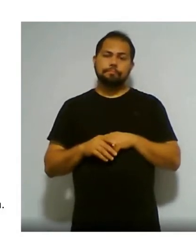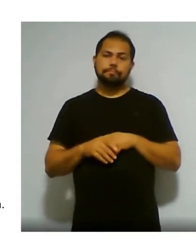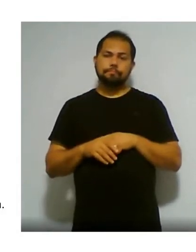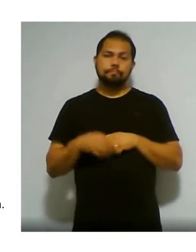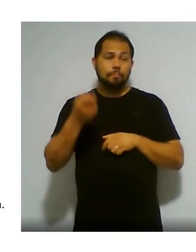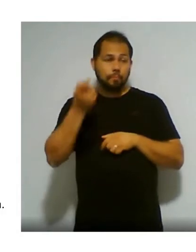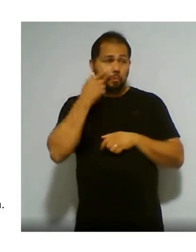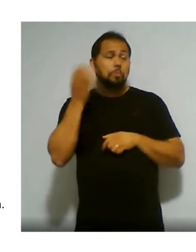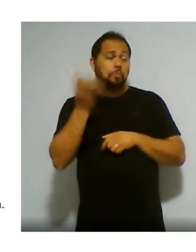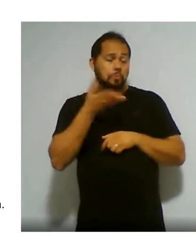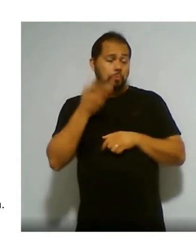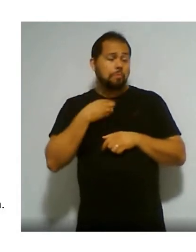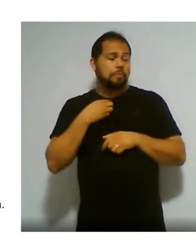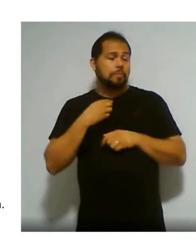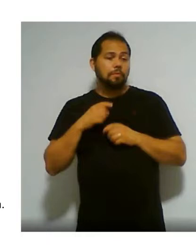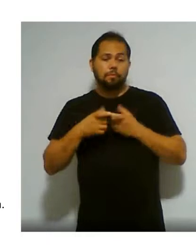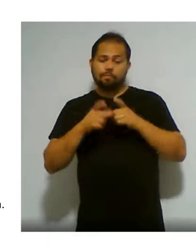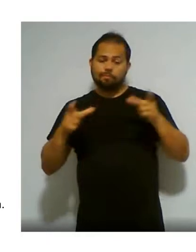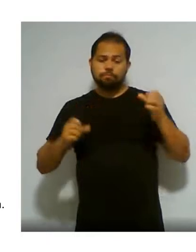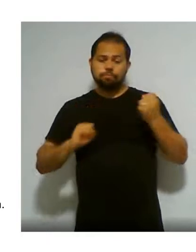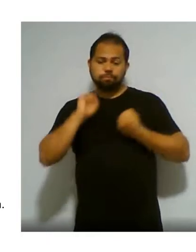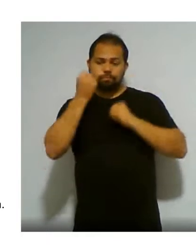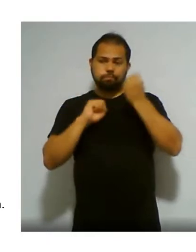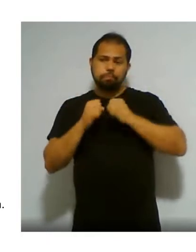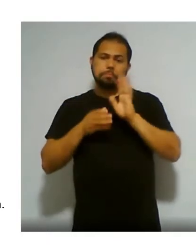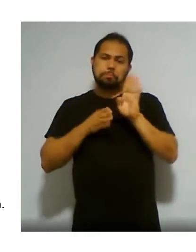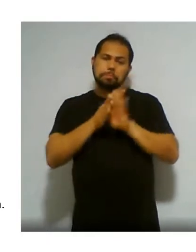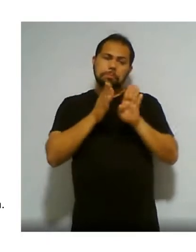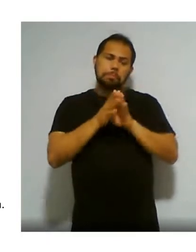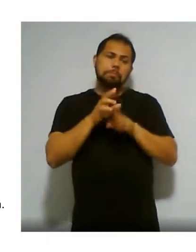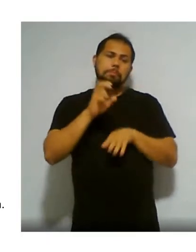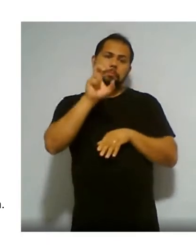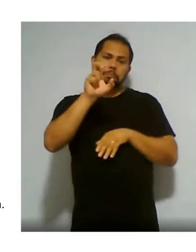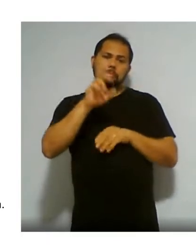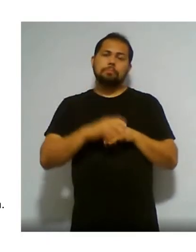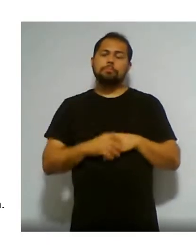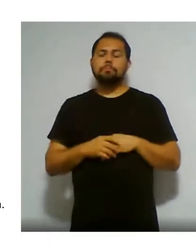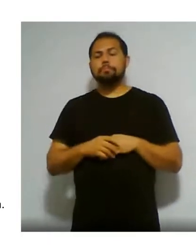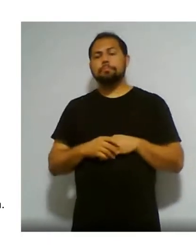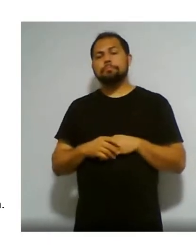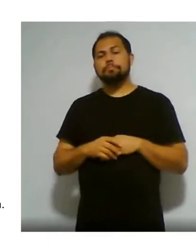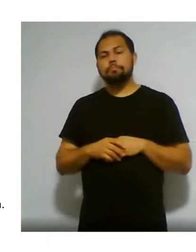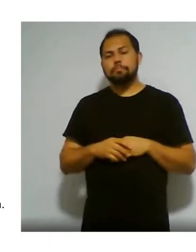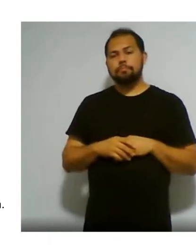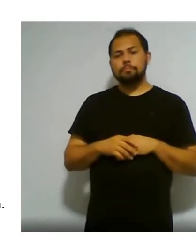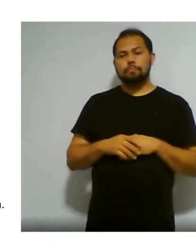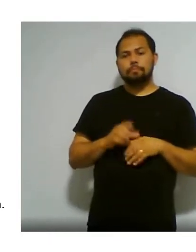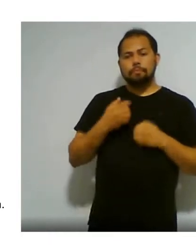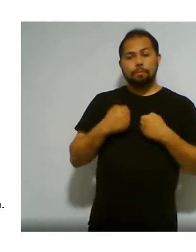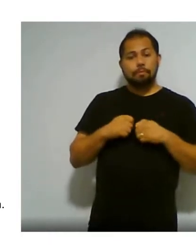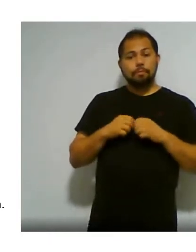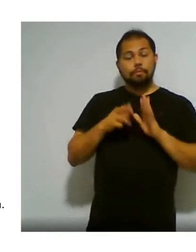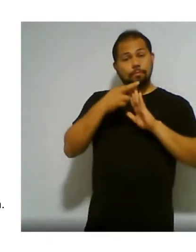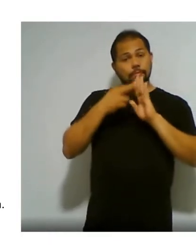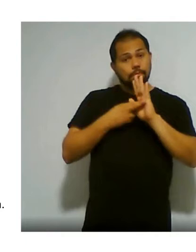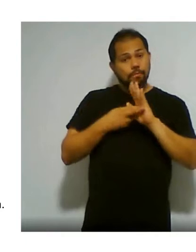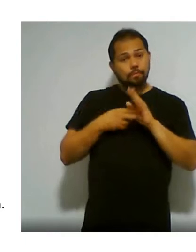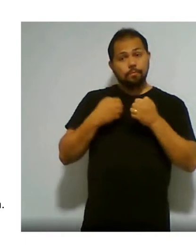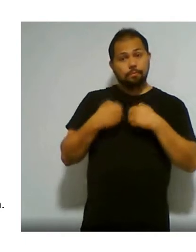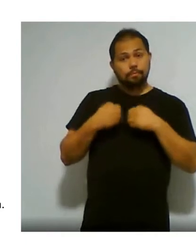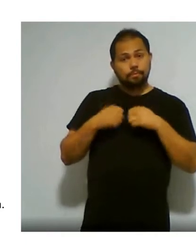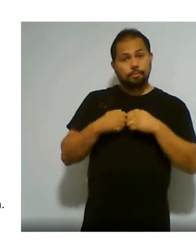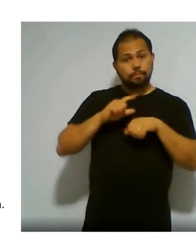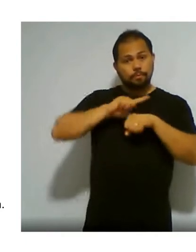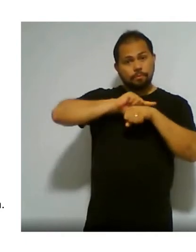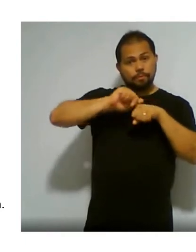Então aí para a gente fazer a troca da pasta térmica como a gente fez, um tecido, um material de limpeza, né? De preferência antistático